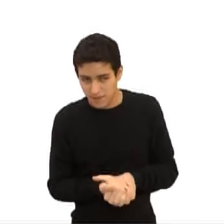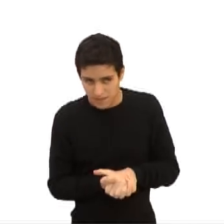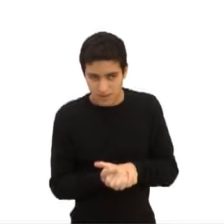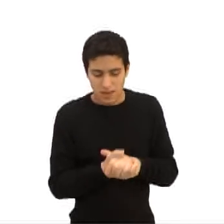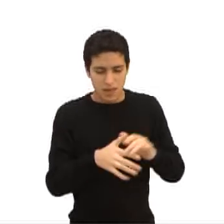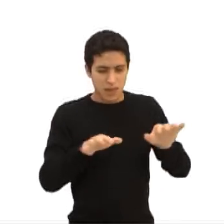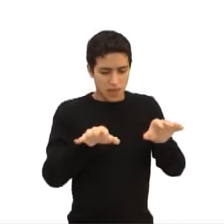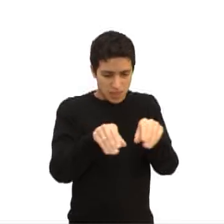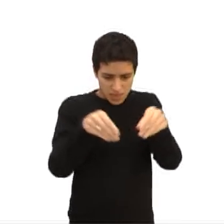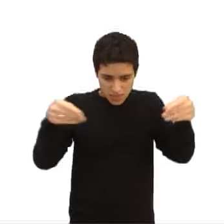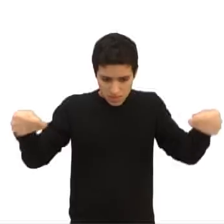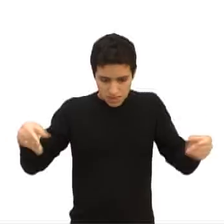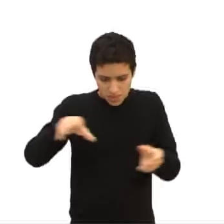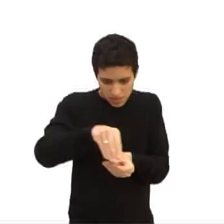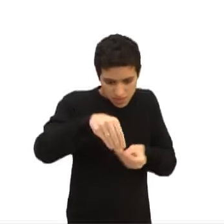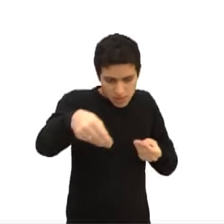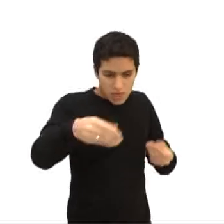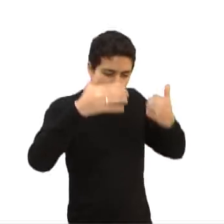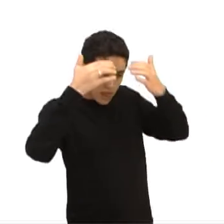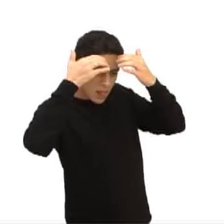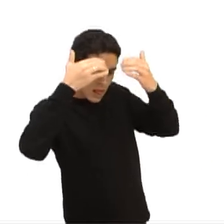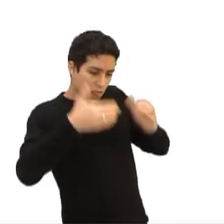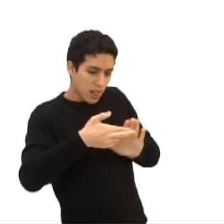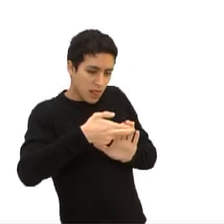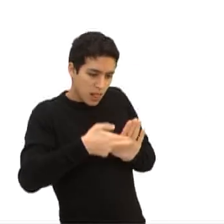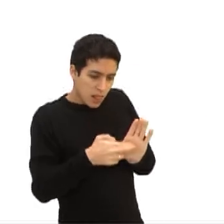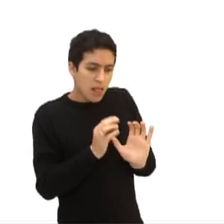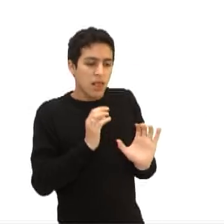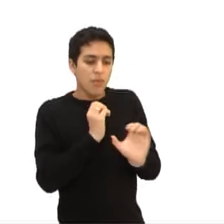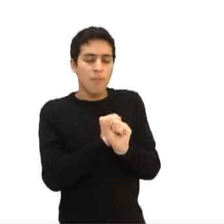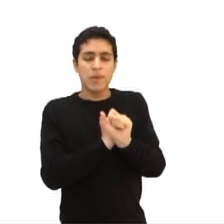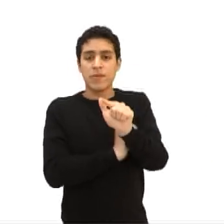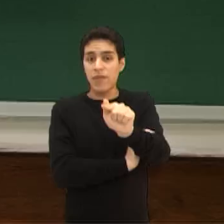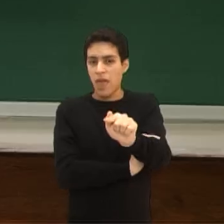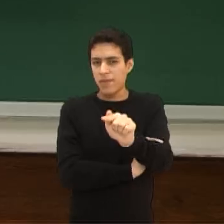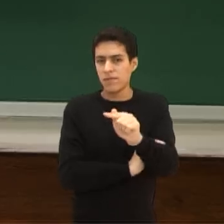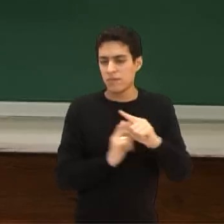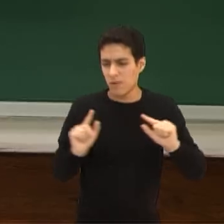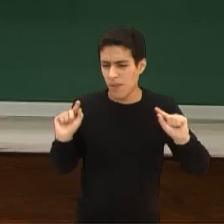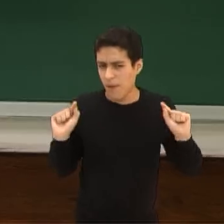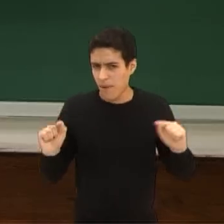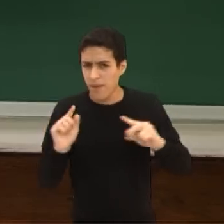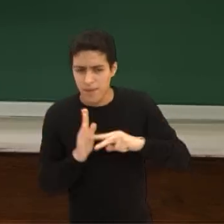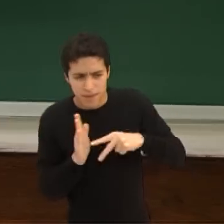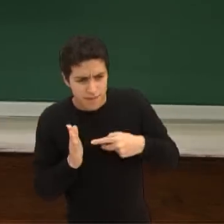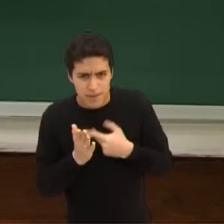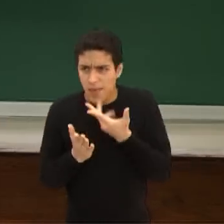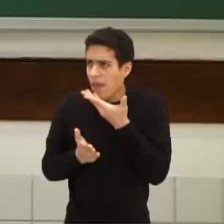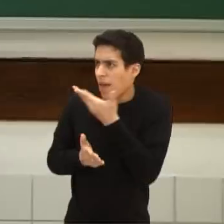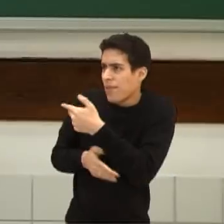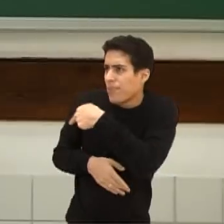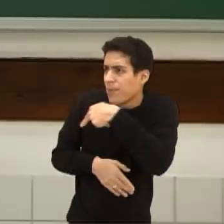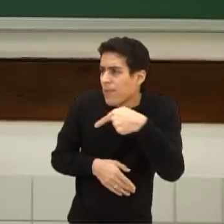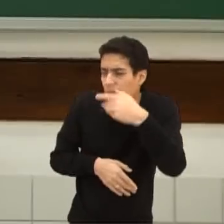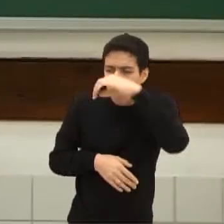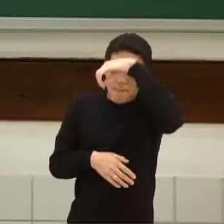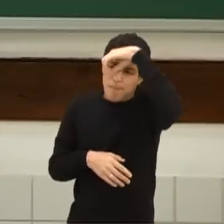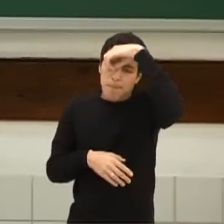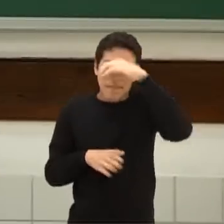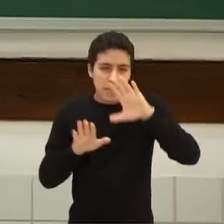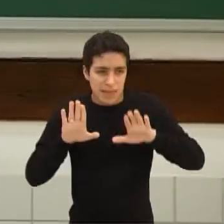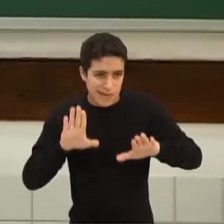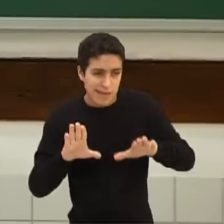o dado a seguir respeitando a regra da soma 7. O que é isso, prof? Prestem atenção aqui,